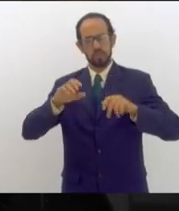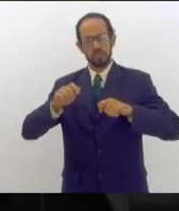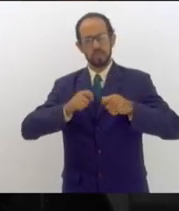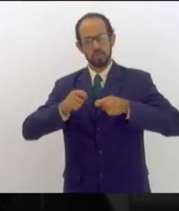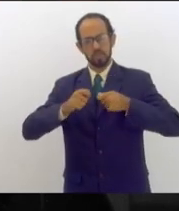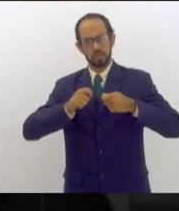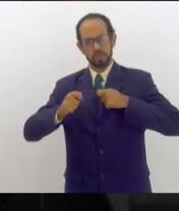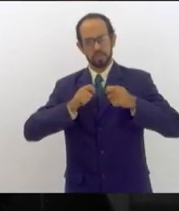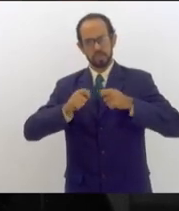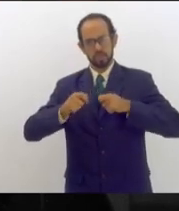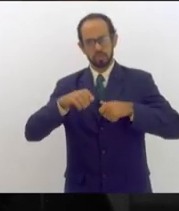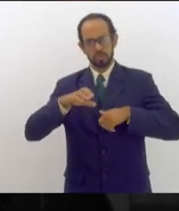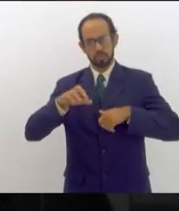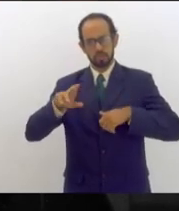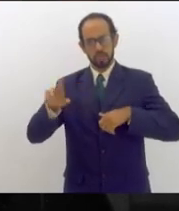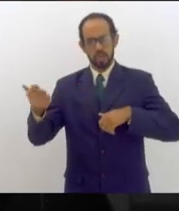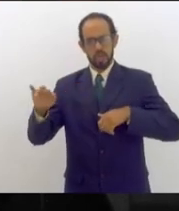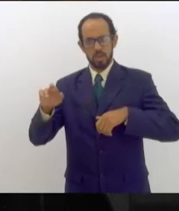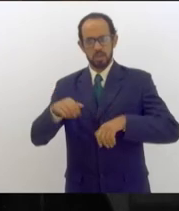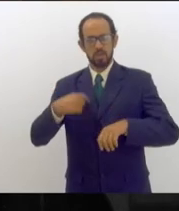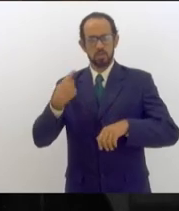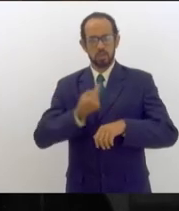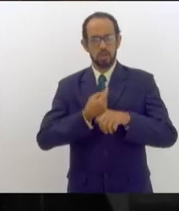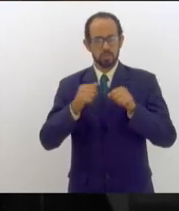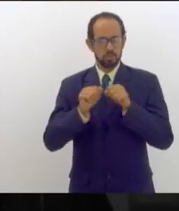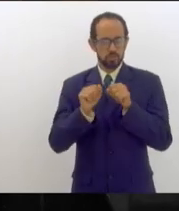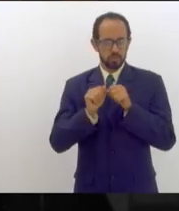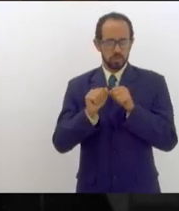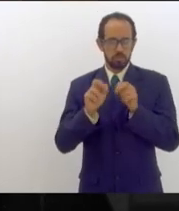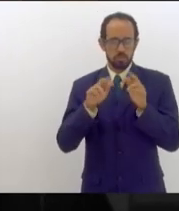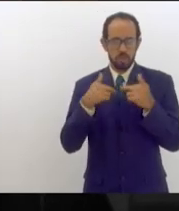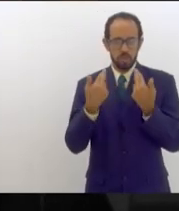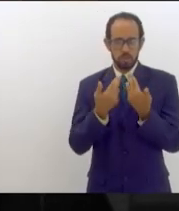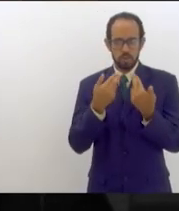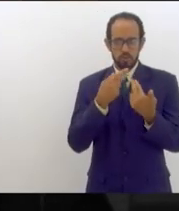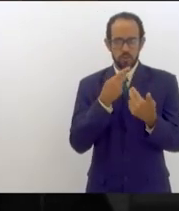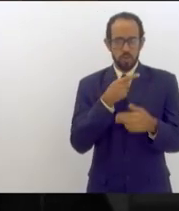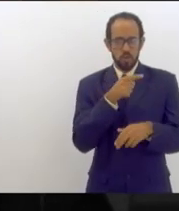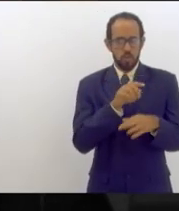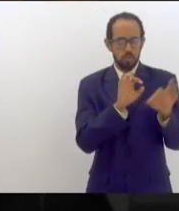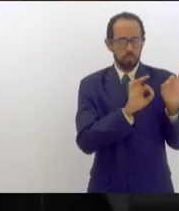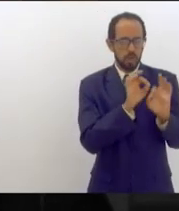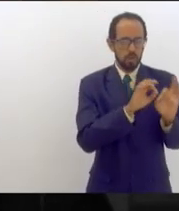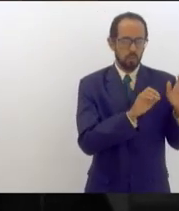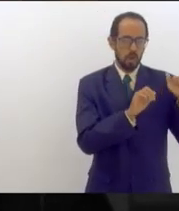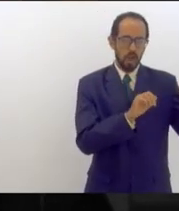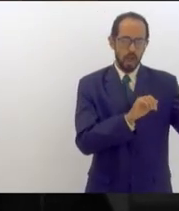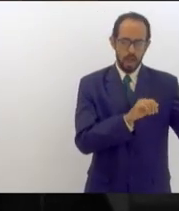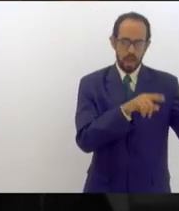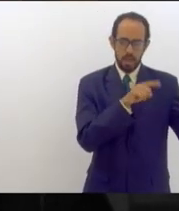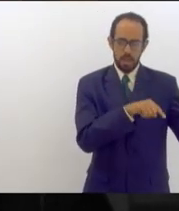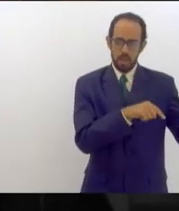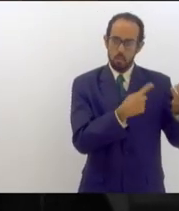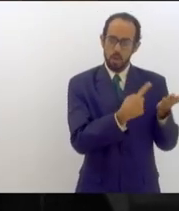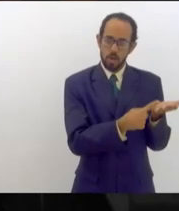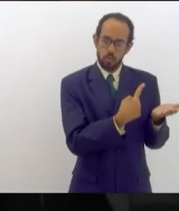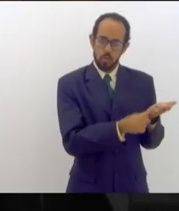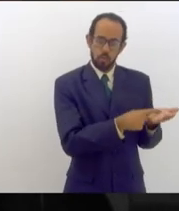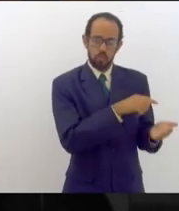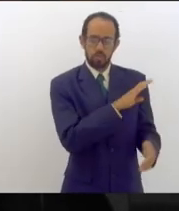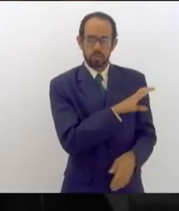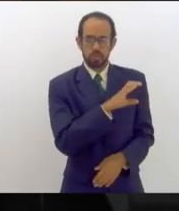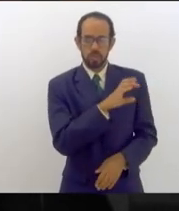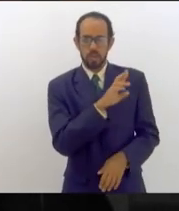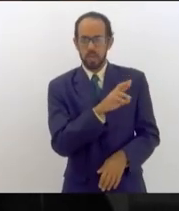uma reunião com o atual secretário Washington Reis e ele falou não o nosso plano A é fazer um acordo com a CCR e plano